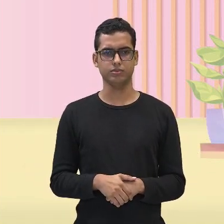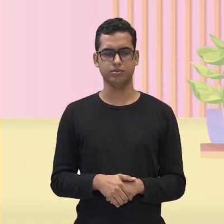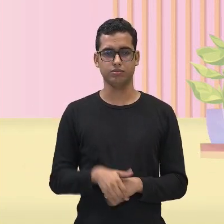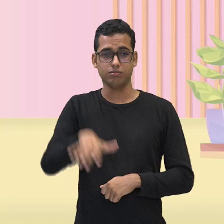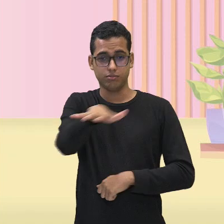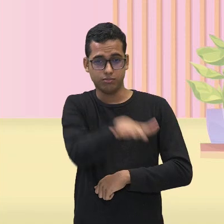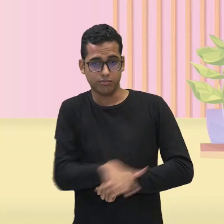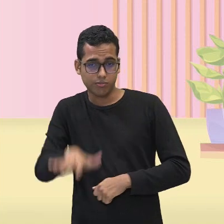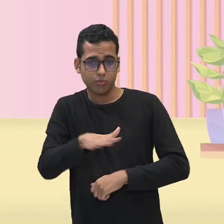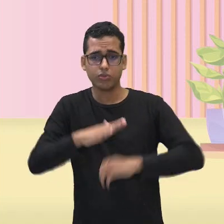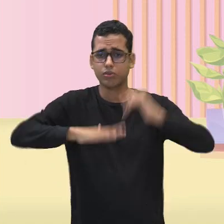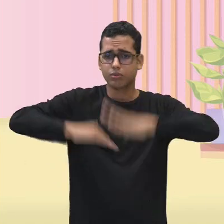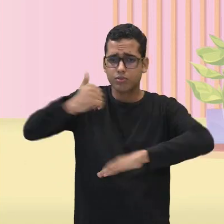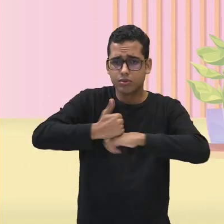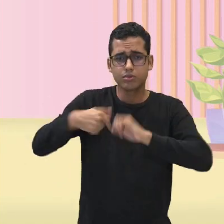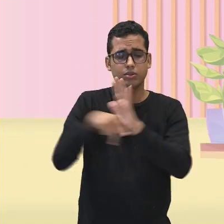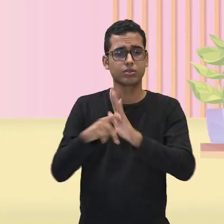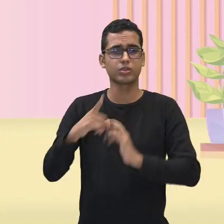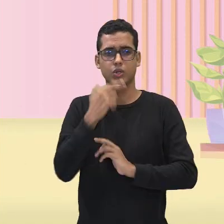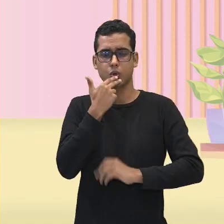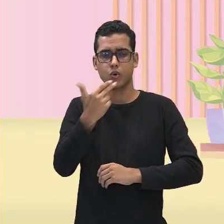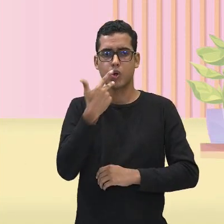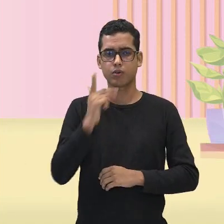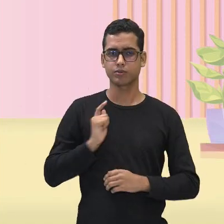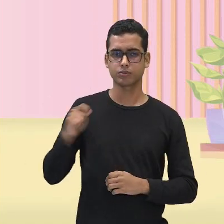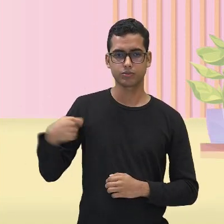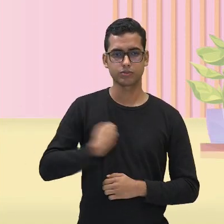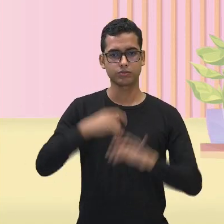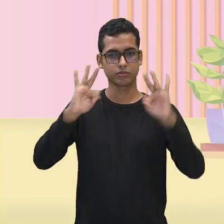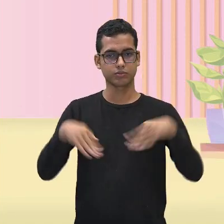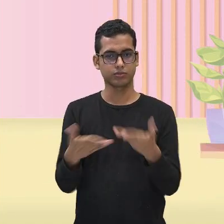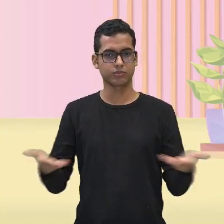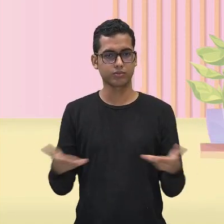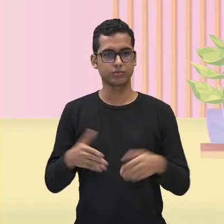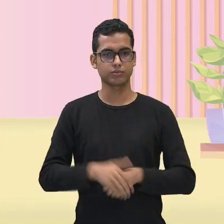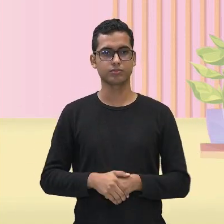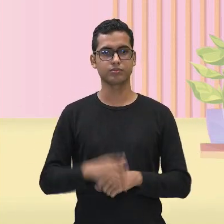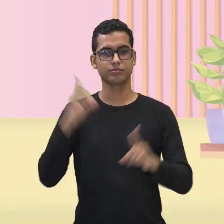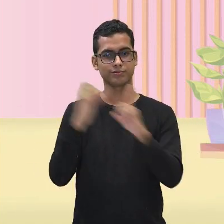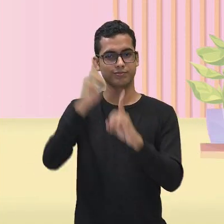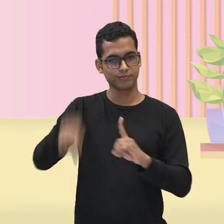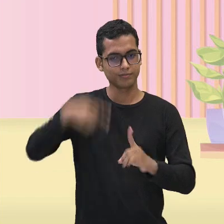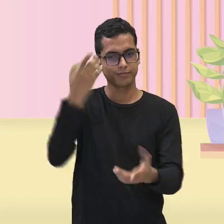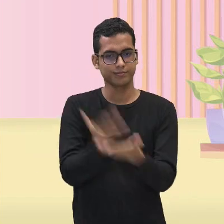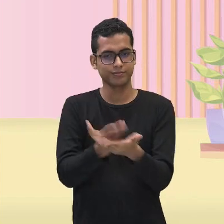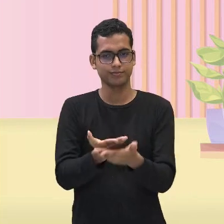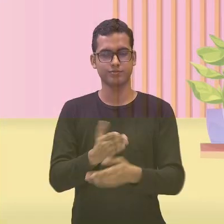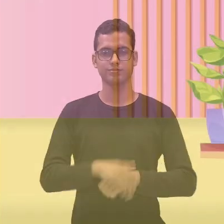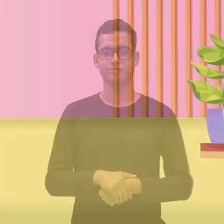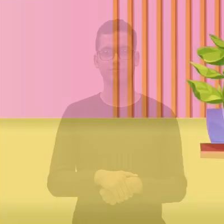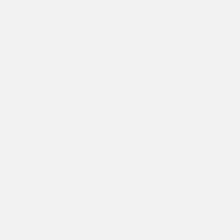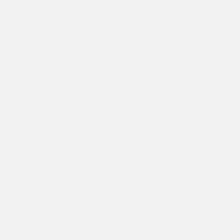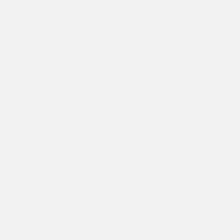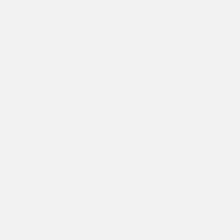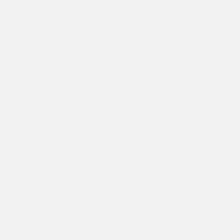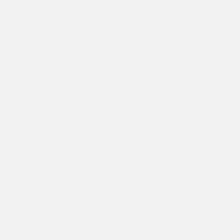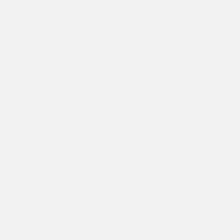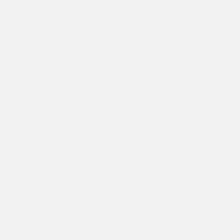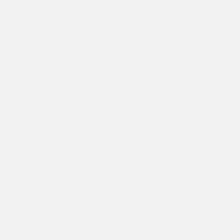las profissões em espanhol e acabamos por aqui e nos vemos na próxima classe. Hasta luego!